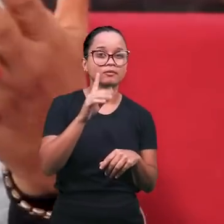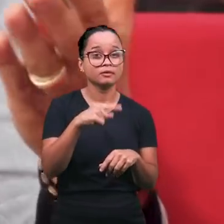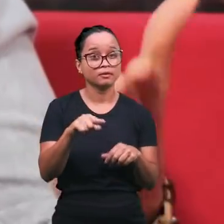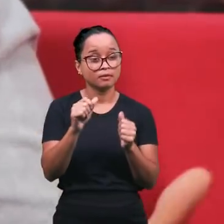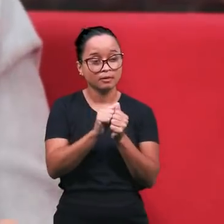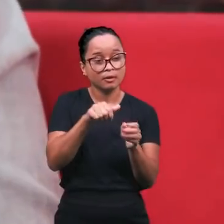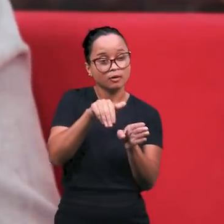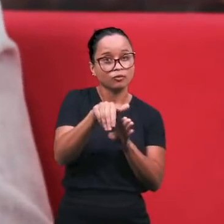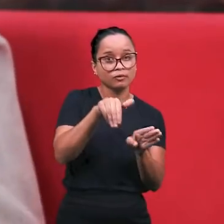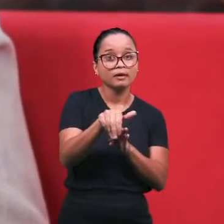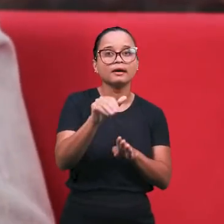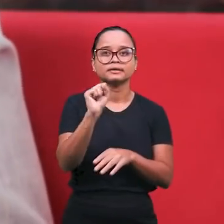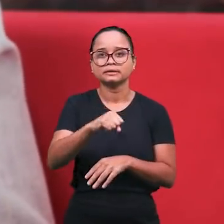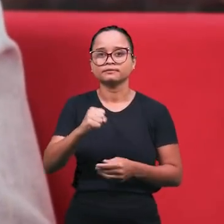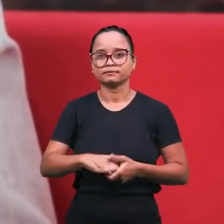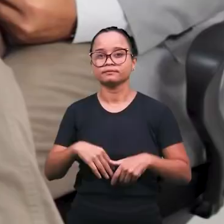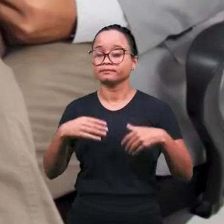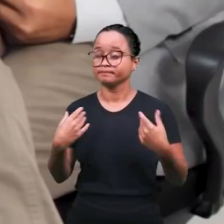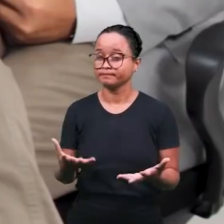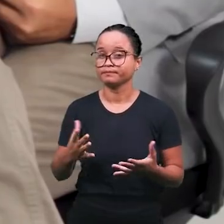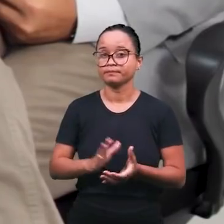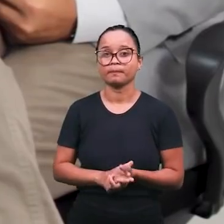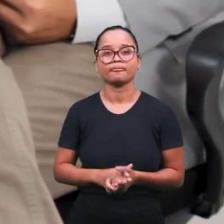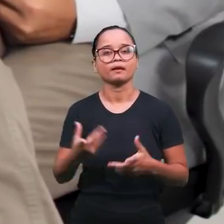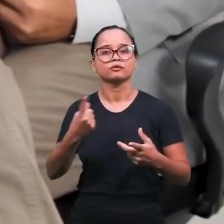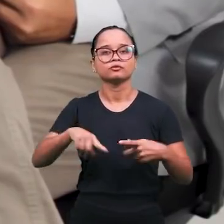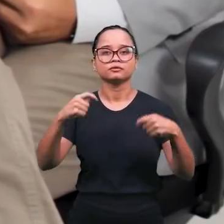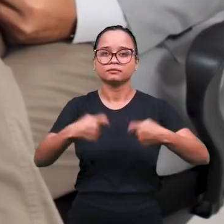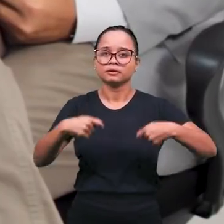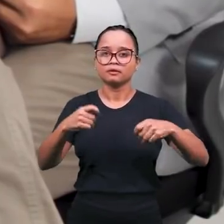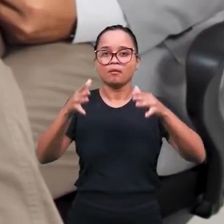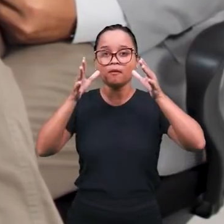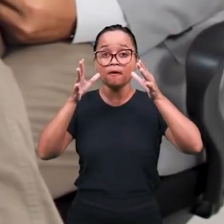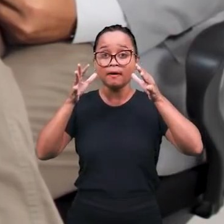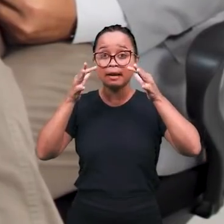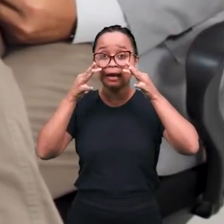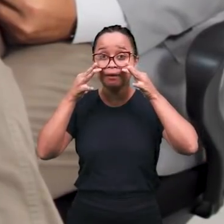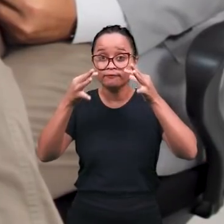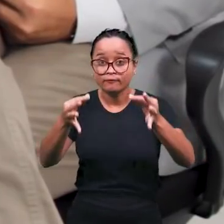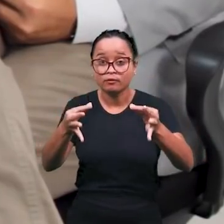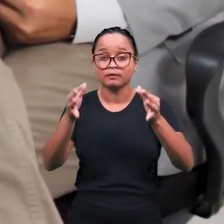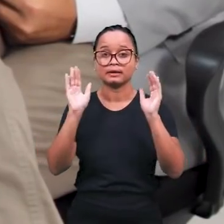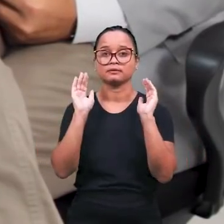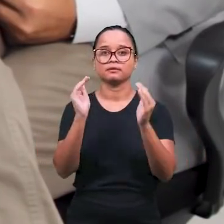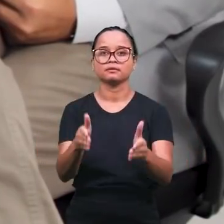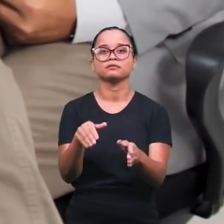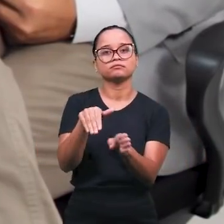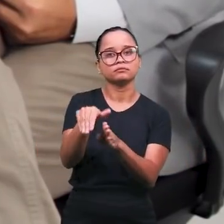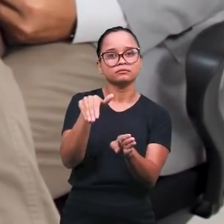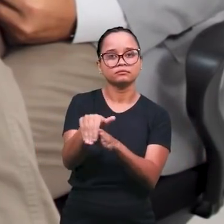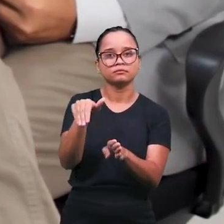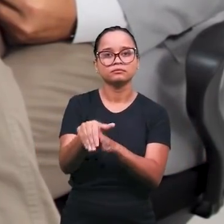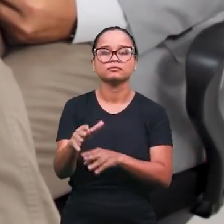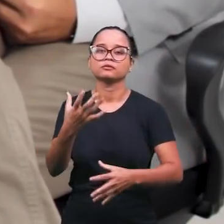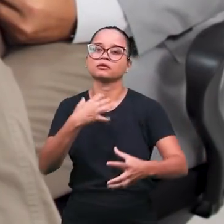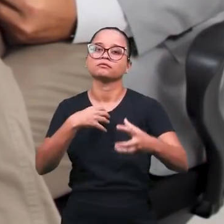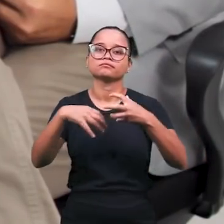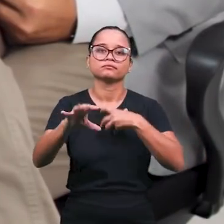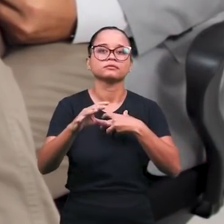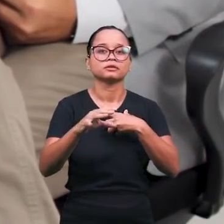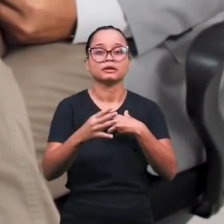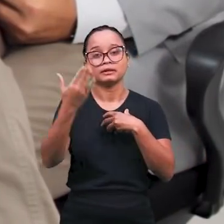vai saber que você está ali para orientar. Né? Então, eu acho que precisamos nos focar nisso, na orientação, na empatia,